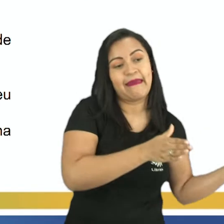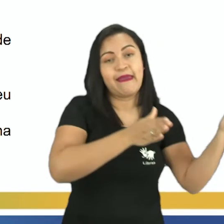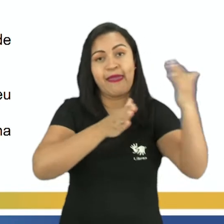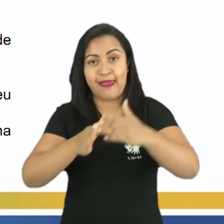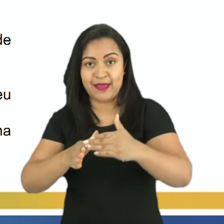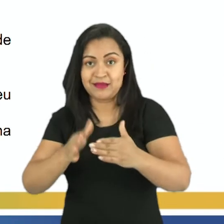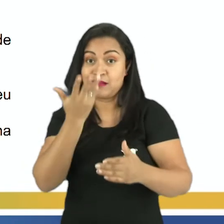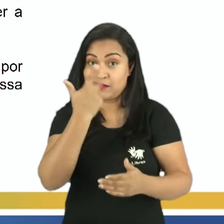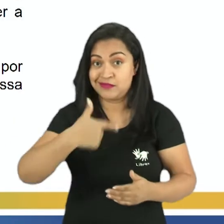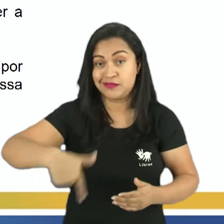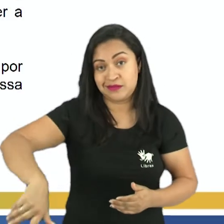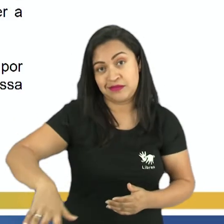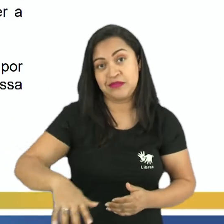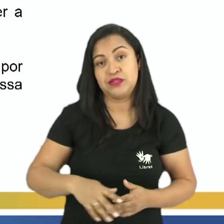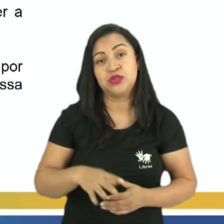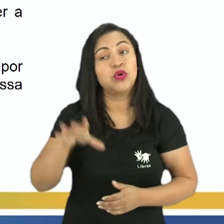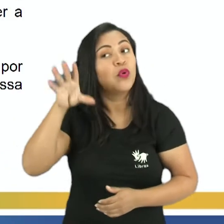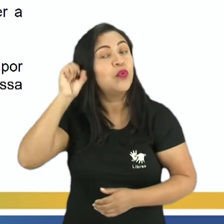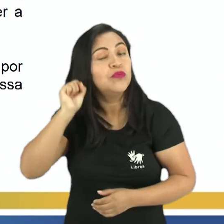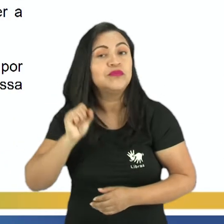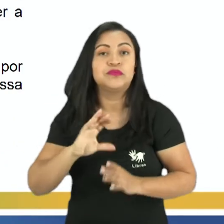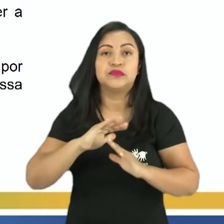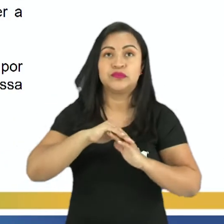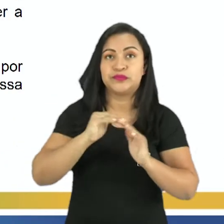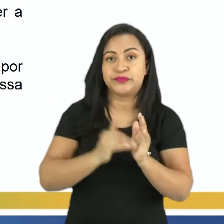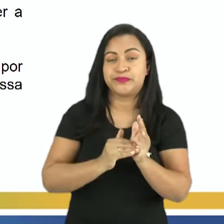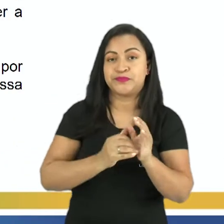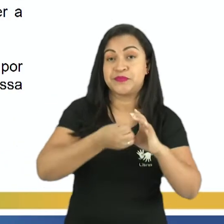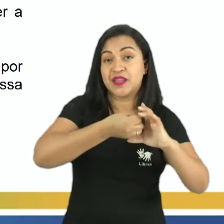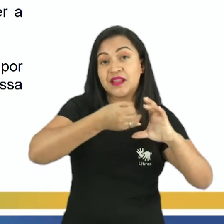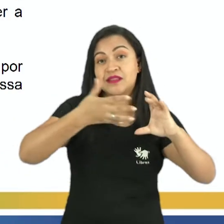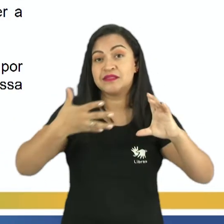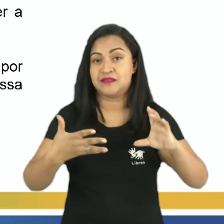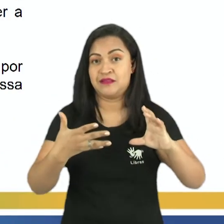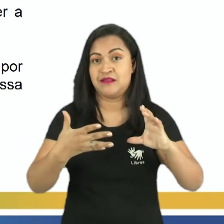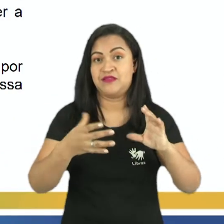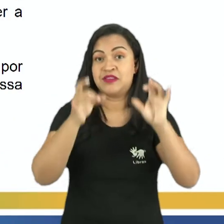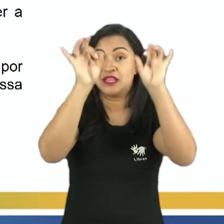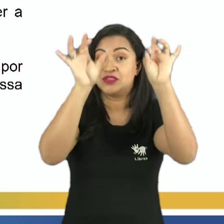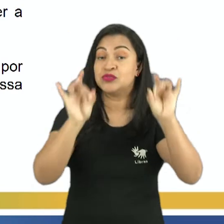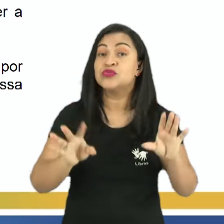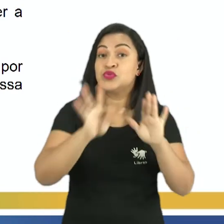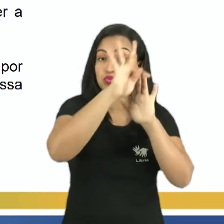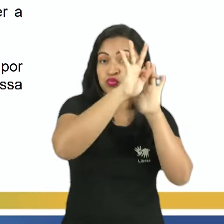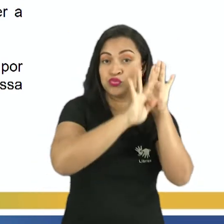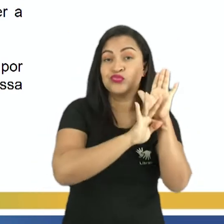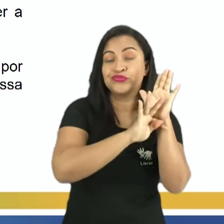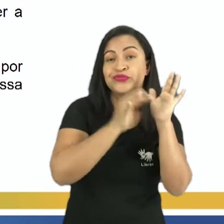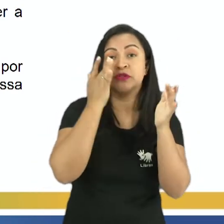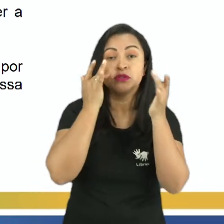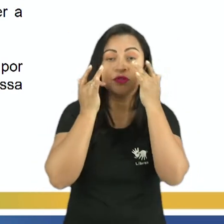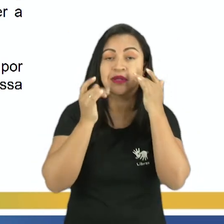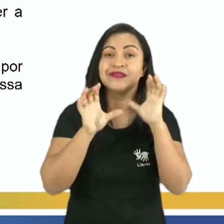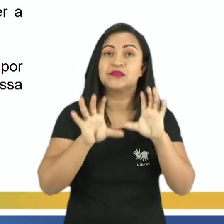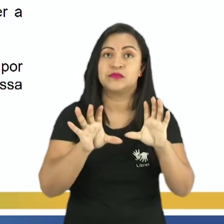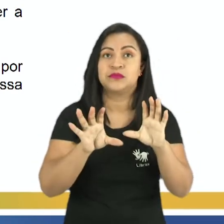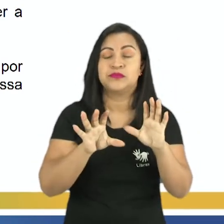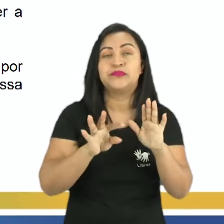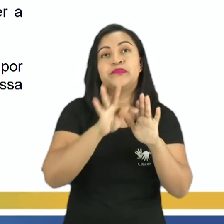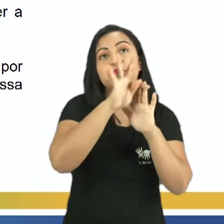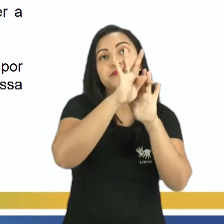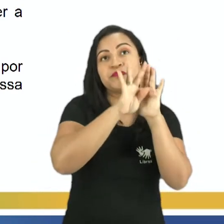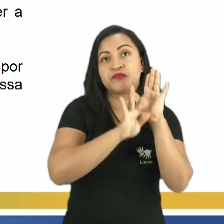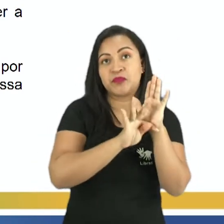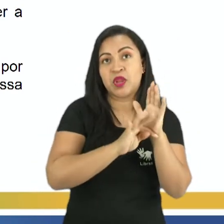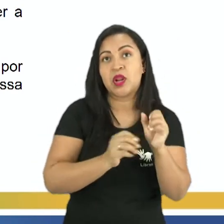que ouviram tudo. As características e os elementos essenciais do texto dramático são essas. O texto